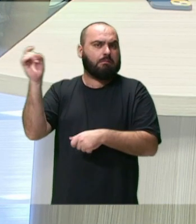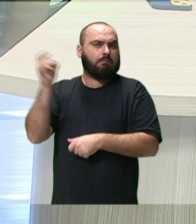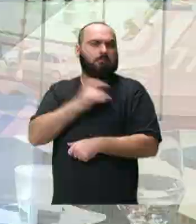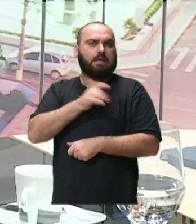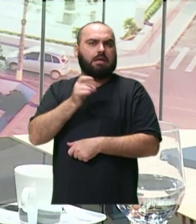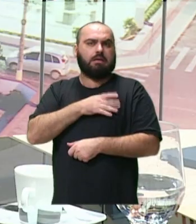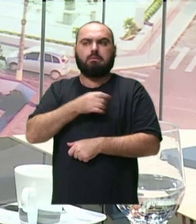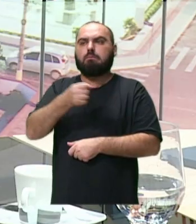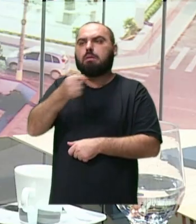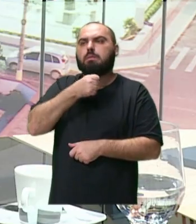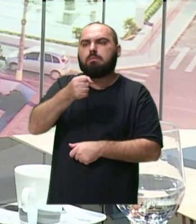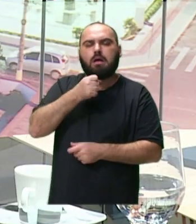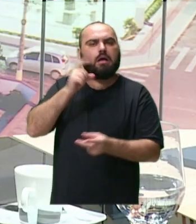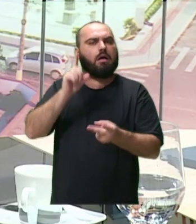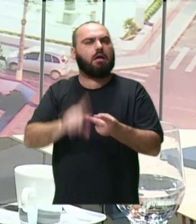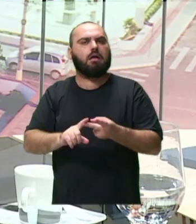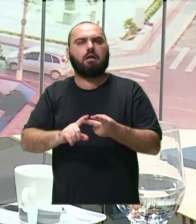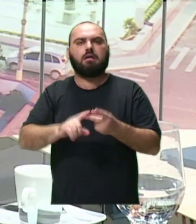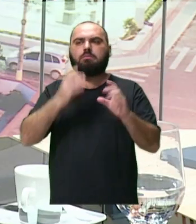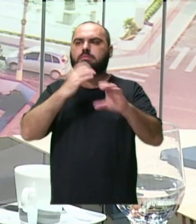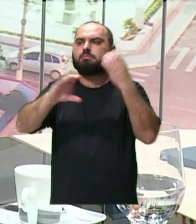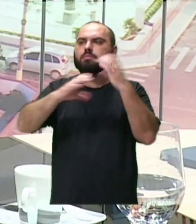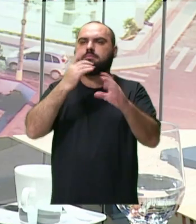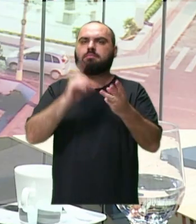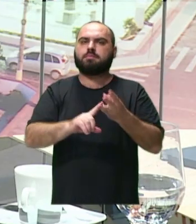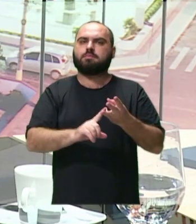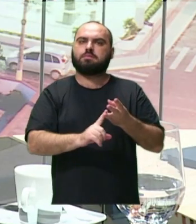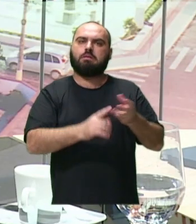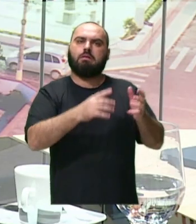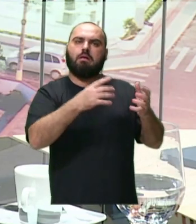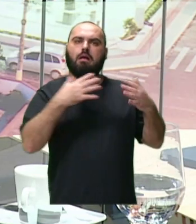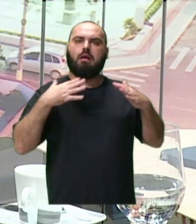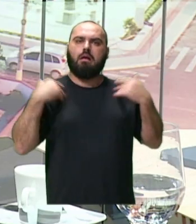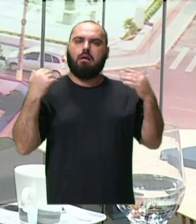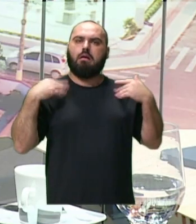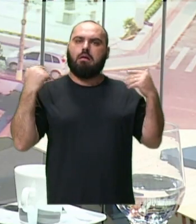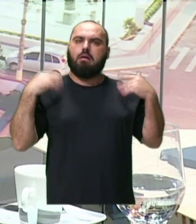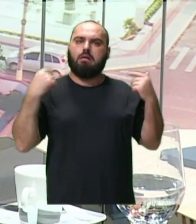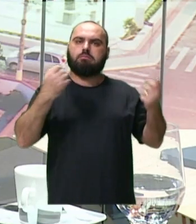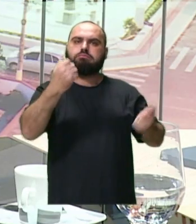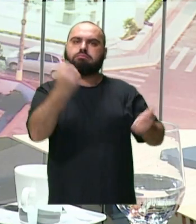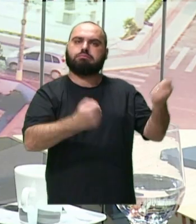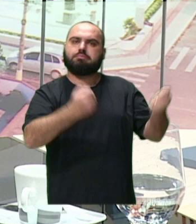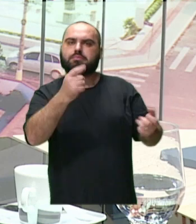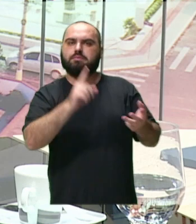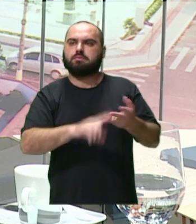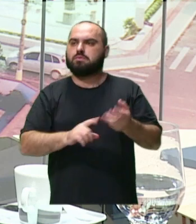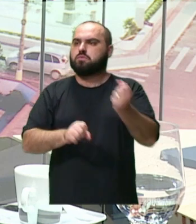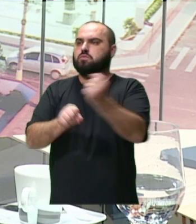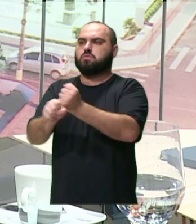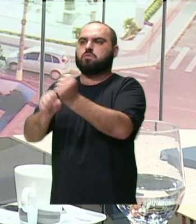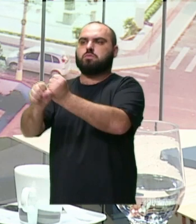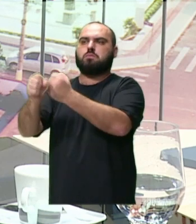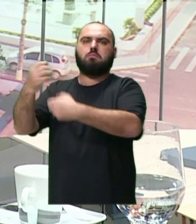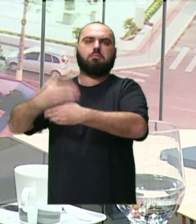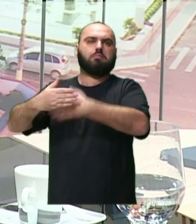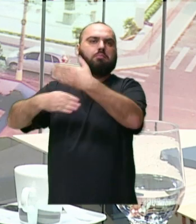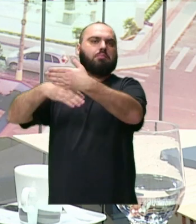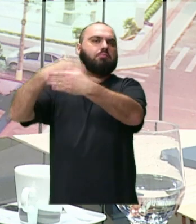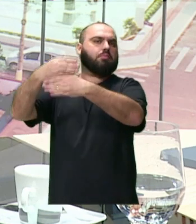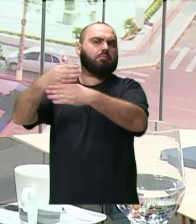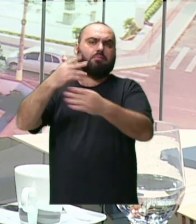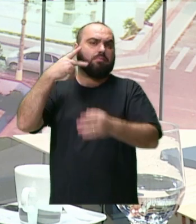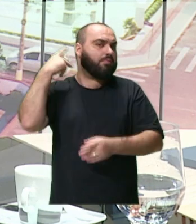ser cantoras, se elas quiserem tocar um caminhão, se elas quiserem ser construtoras. É a mesma coisa se elas quiserem trabalhar com a